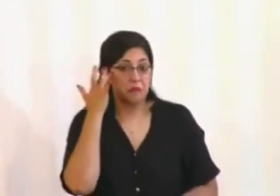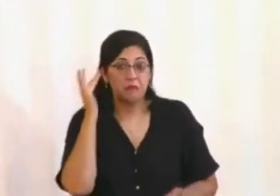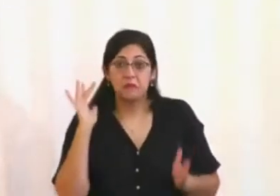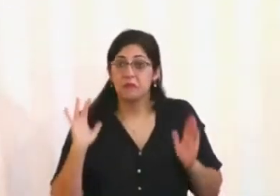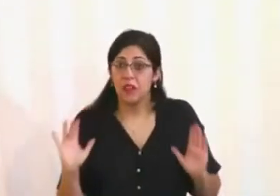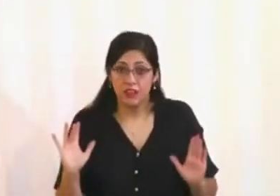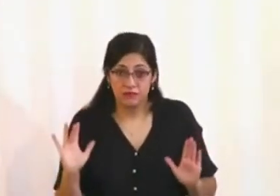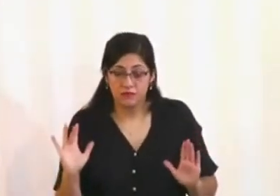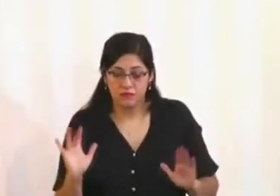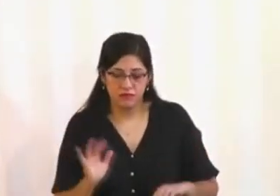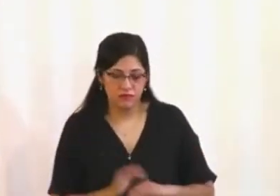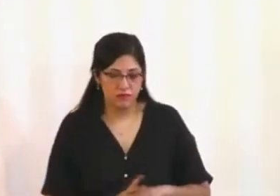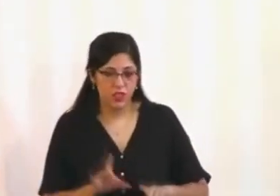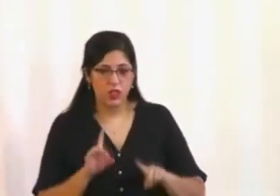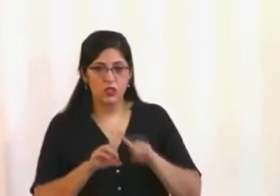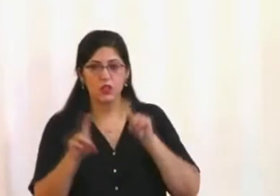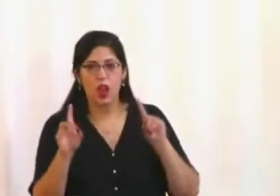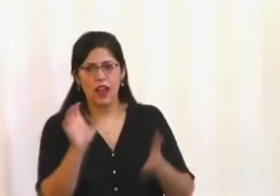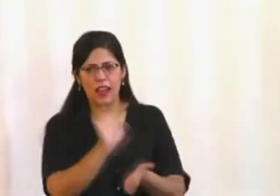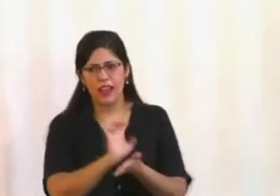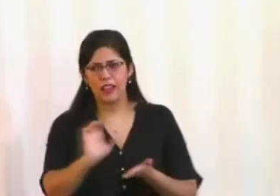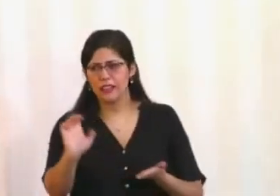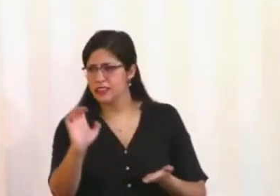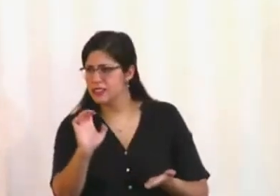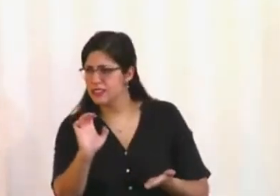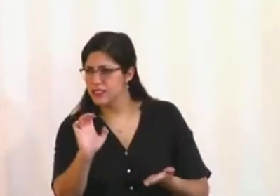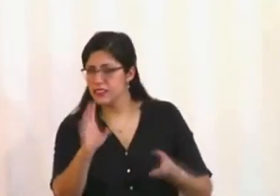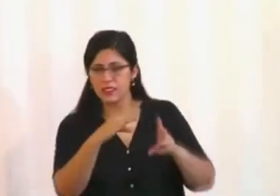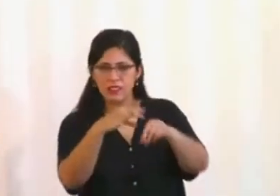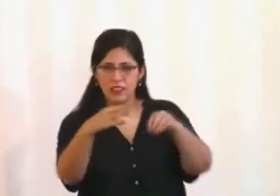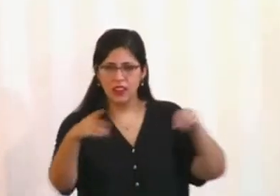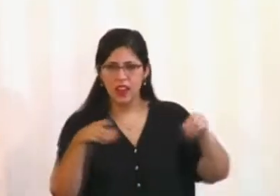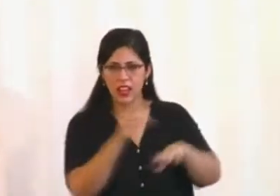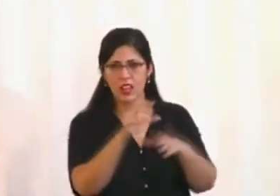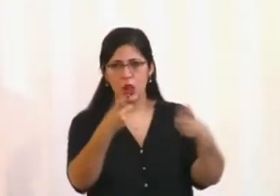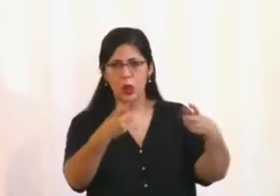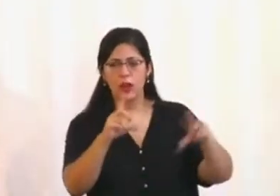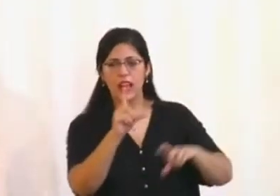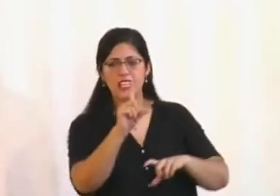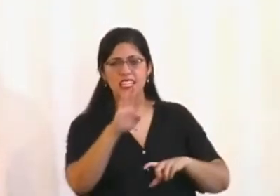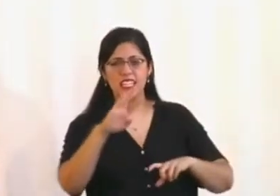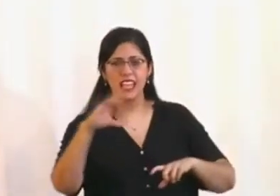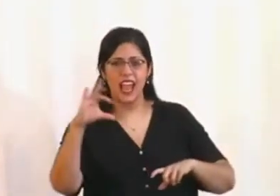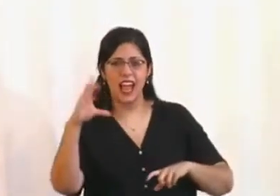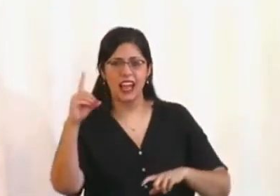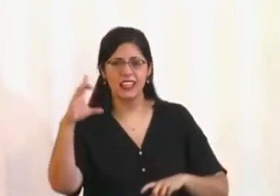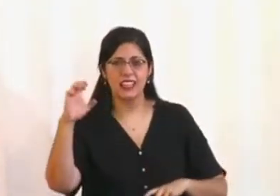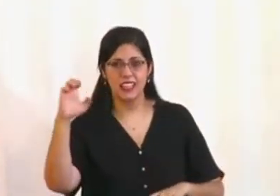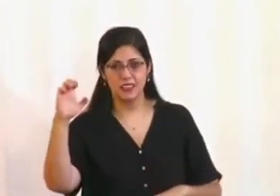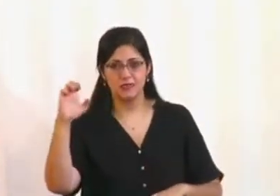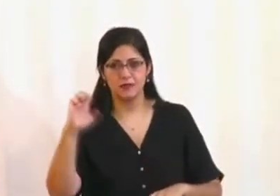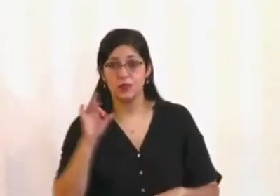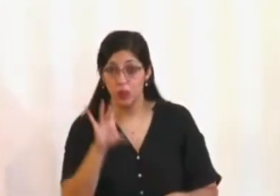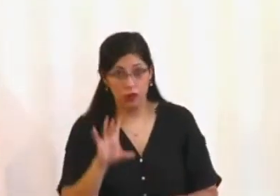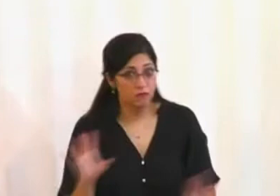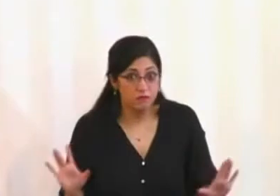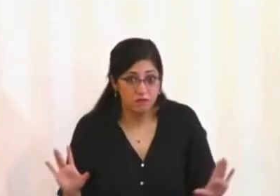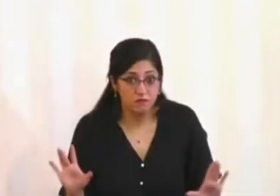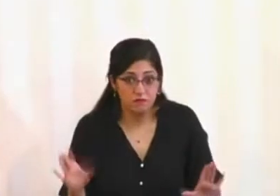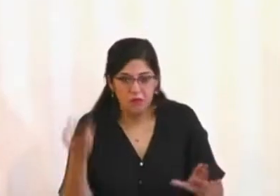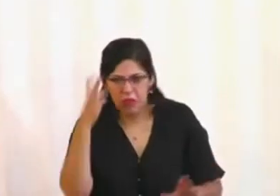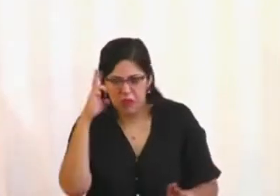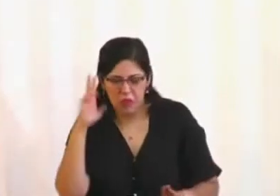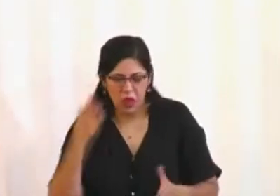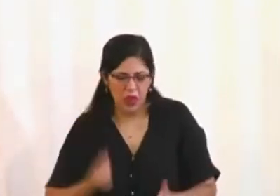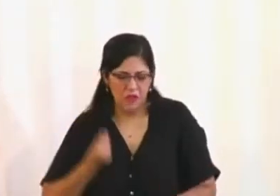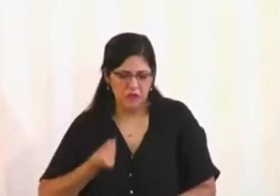alguns estudiosos dizem Tesbis, região ali de Gileade. Ele começa a profetizar. Então a mensagem mais importante do que a biografia do